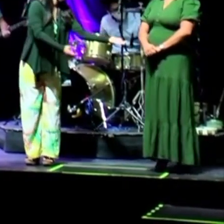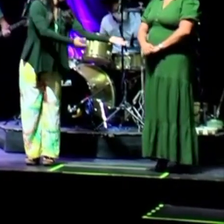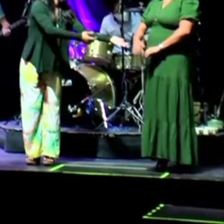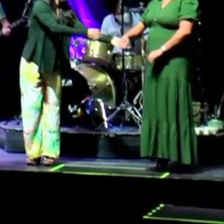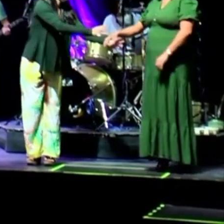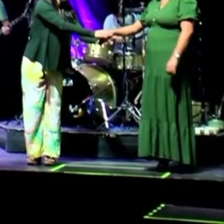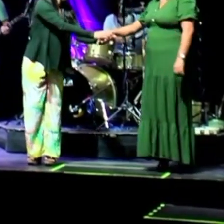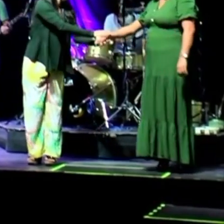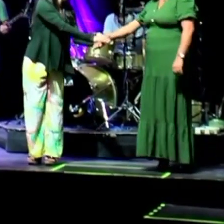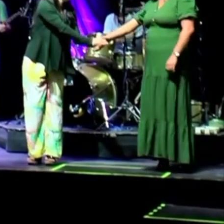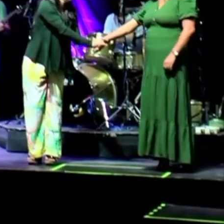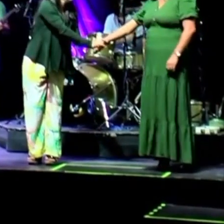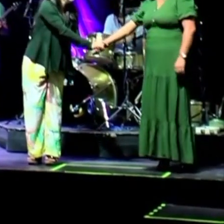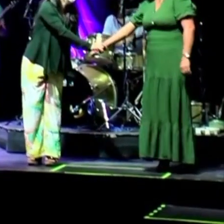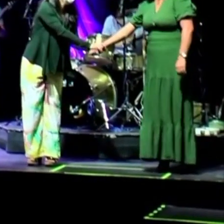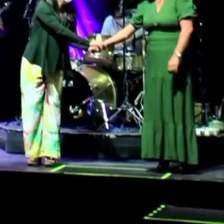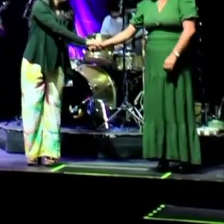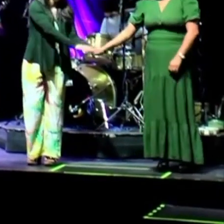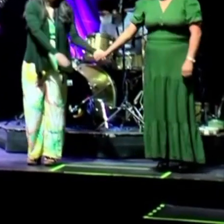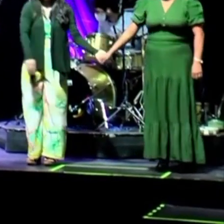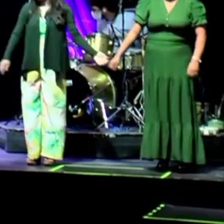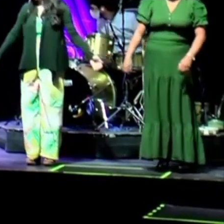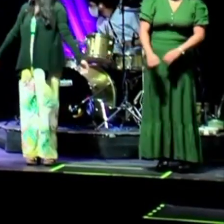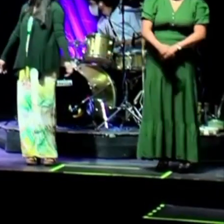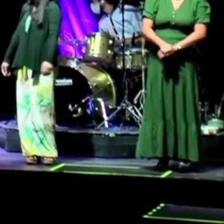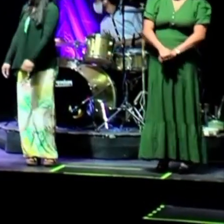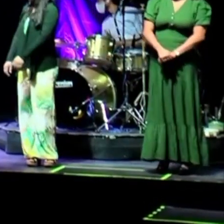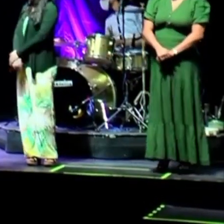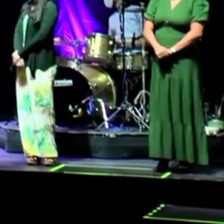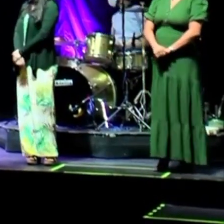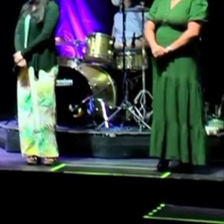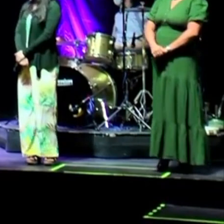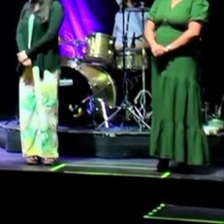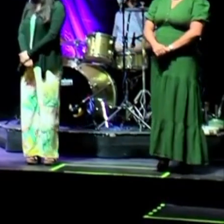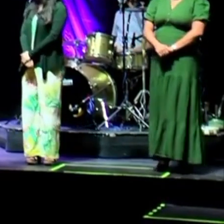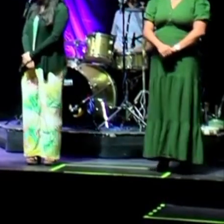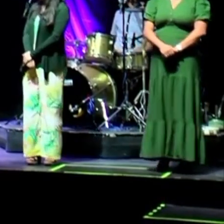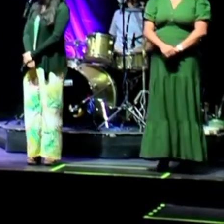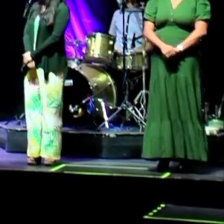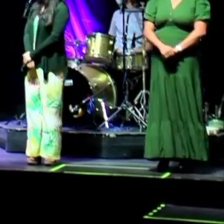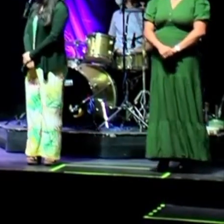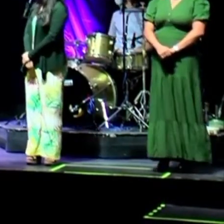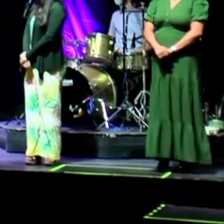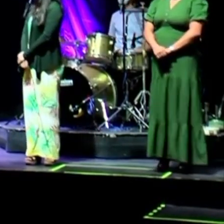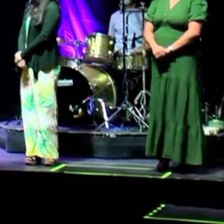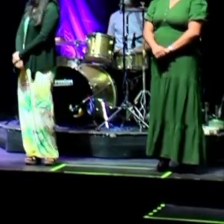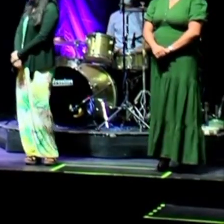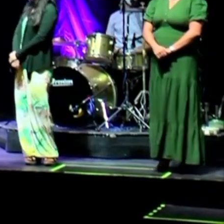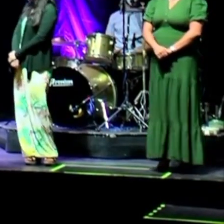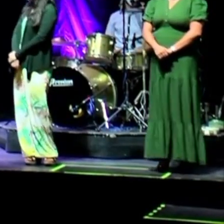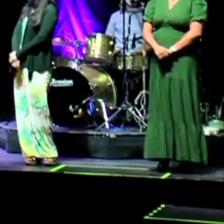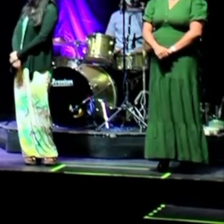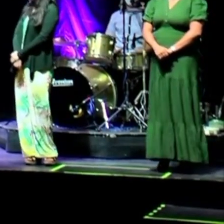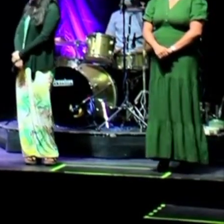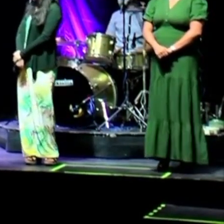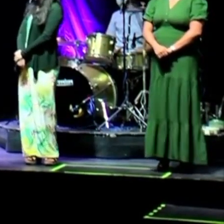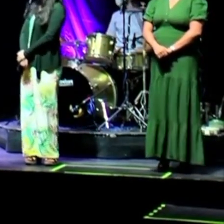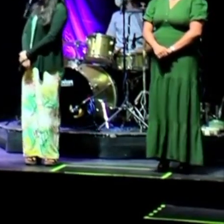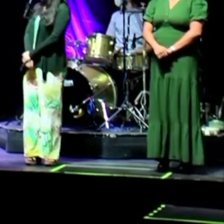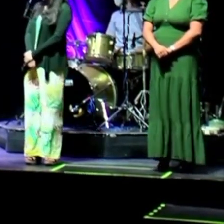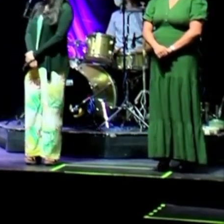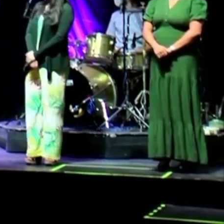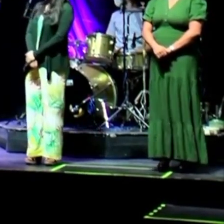a gente estar junto, reunidos nesse lugar especial que Deus reservou para a gente, para como